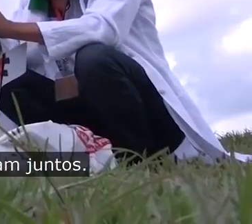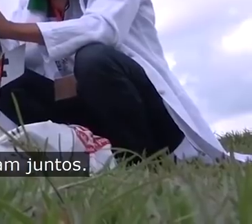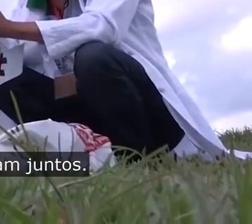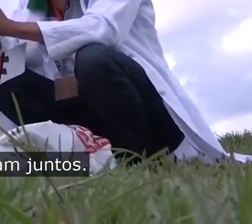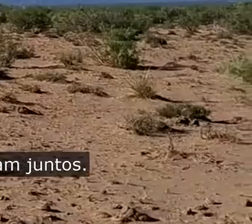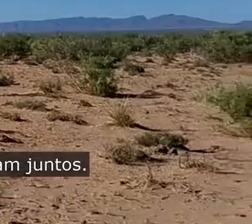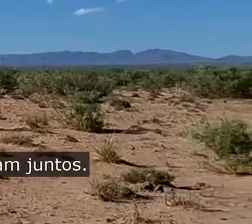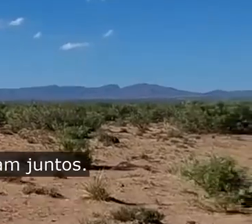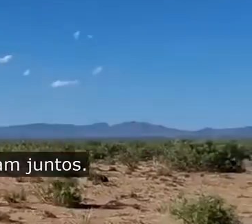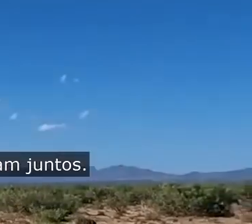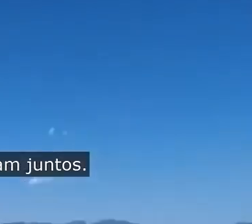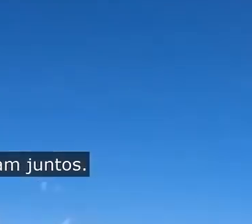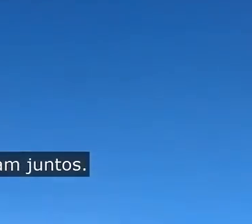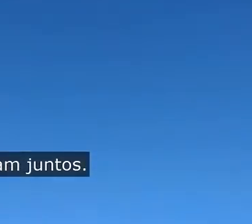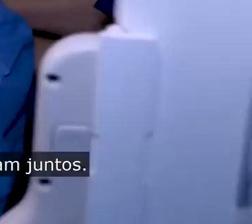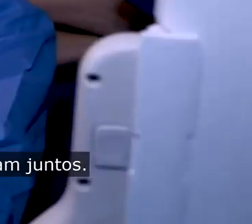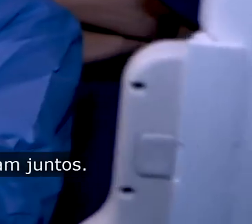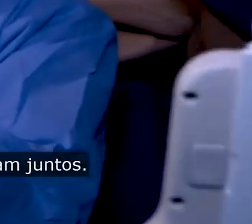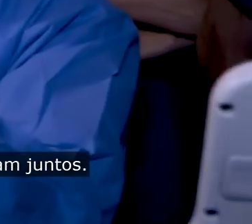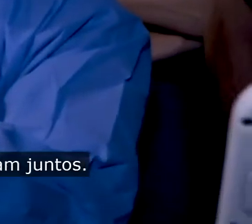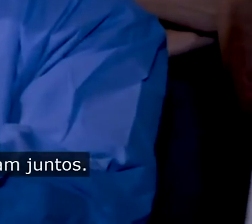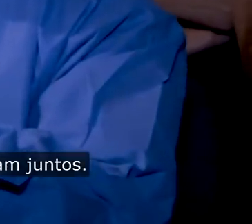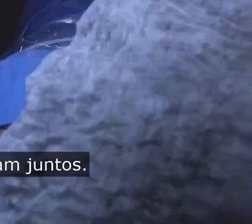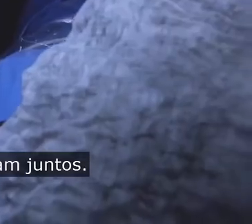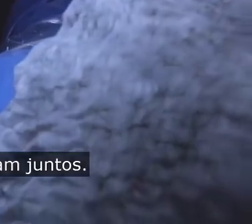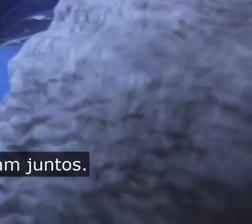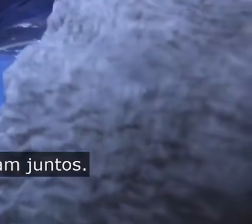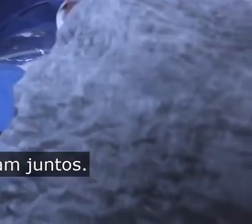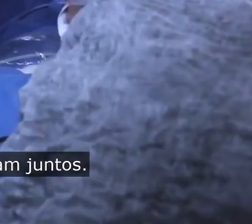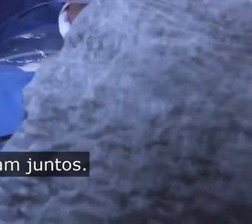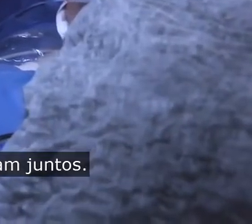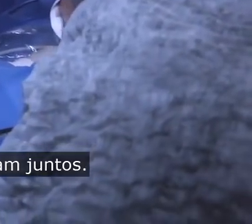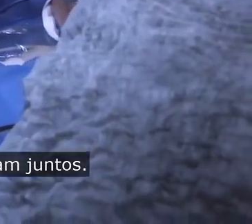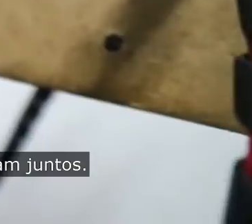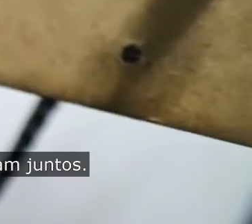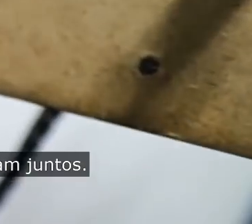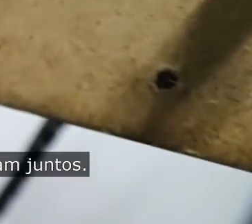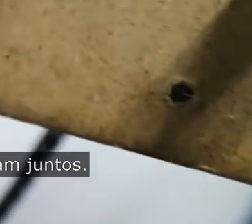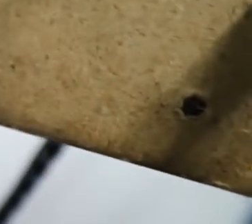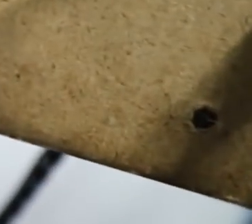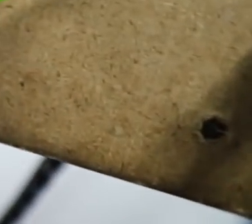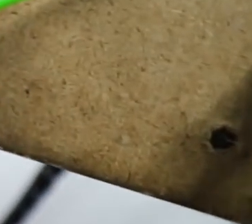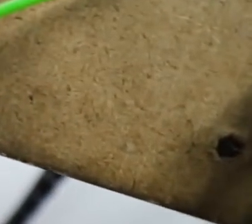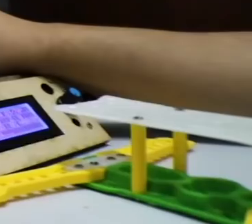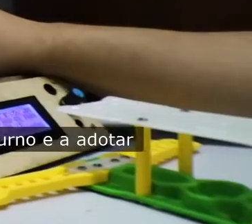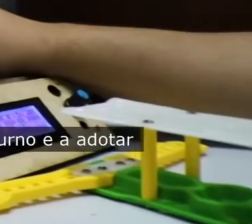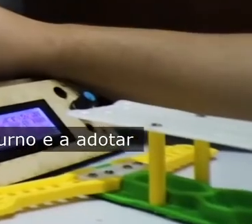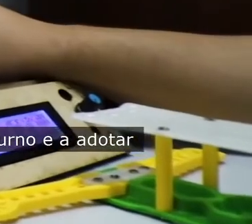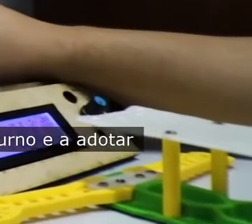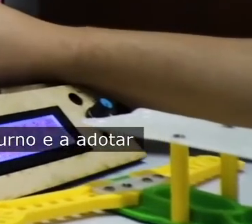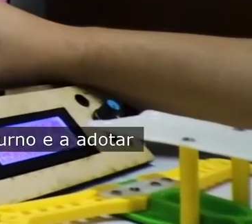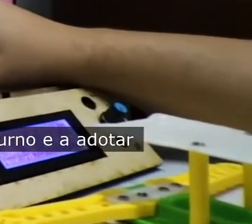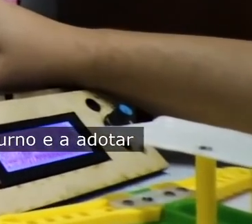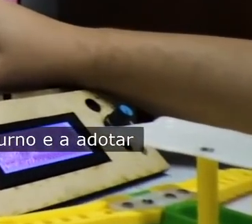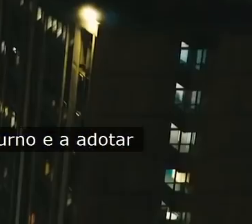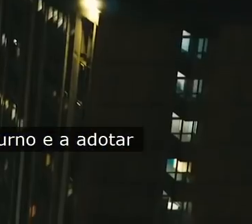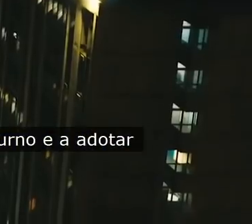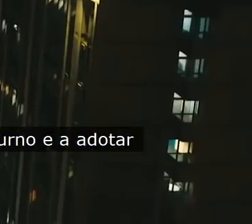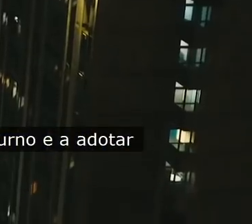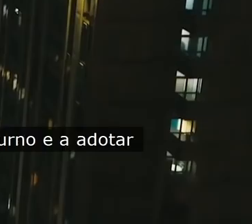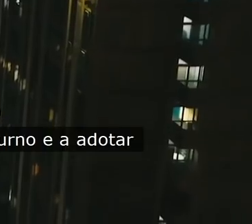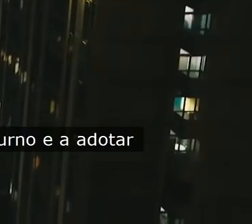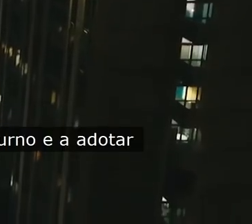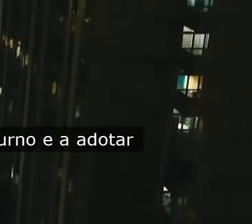Para a UERJ, inovação e compromisso social caminham juntos. Foi a primeira